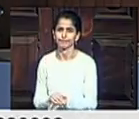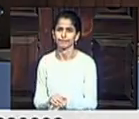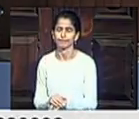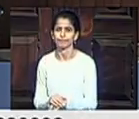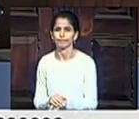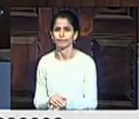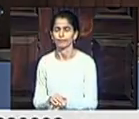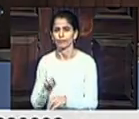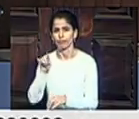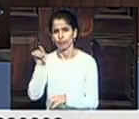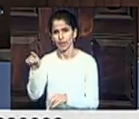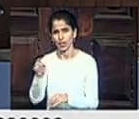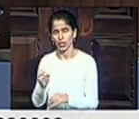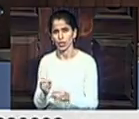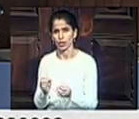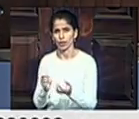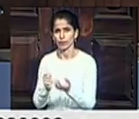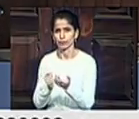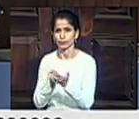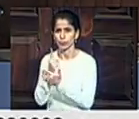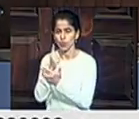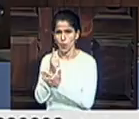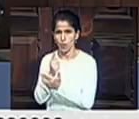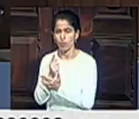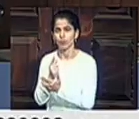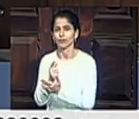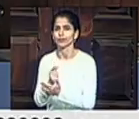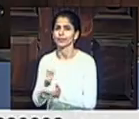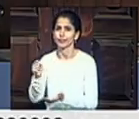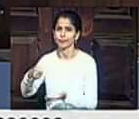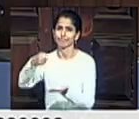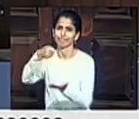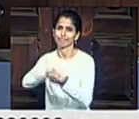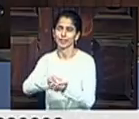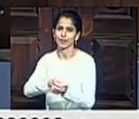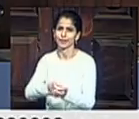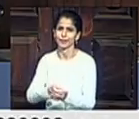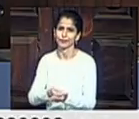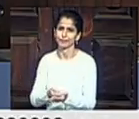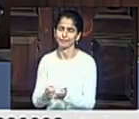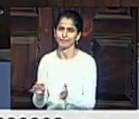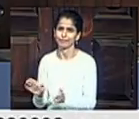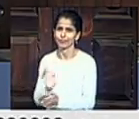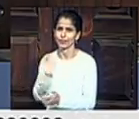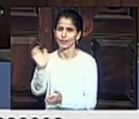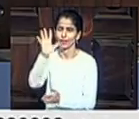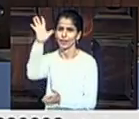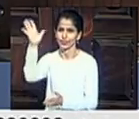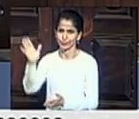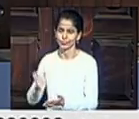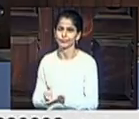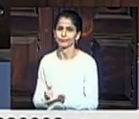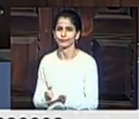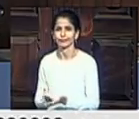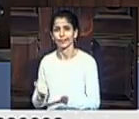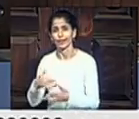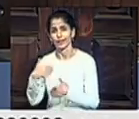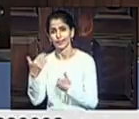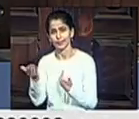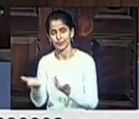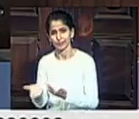o consumidor que vai pagar essa conta. E aí, senhoras e